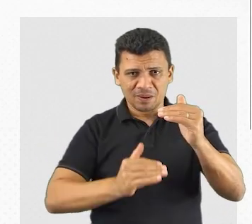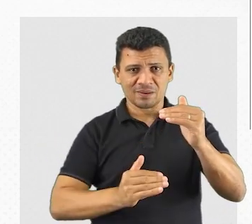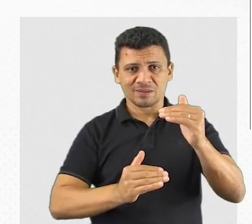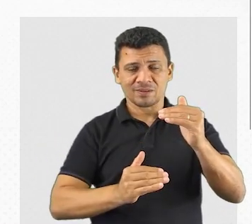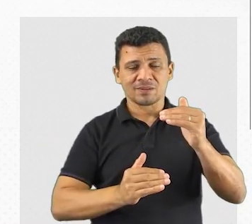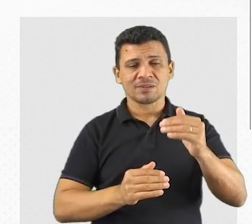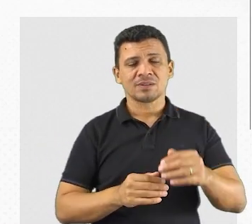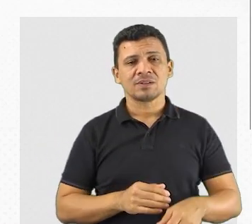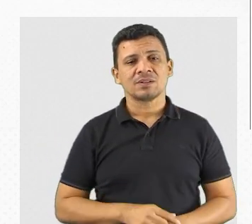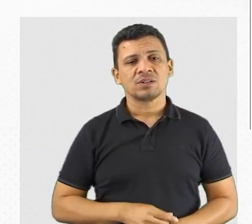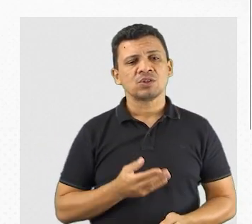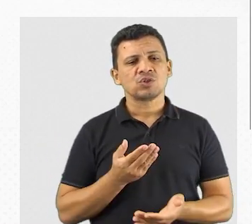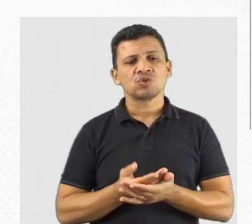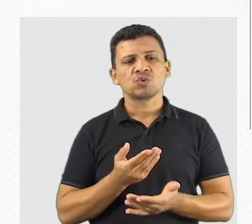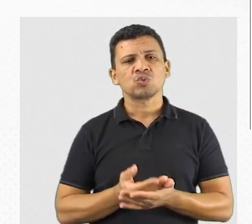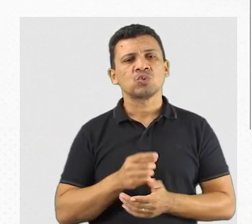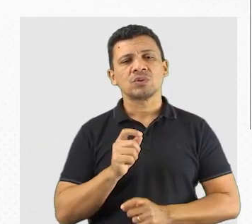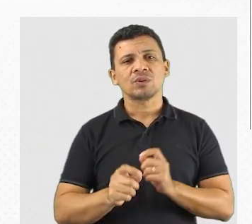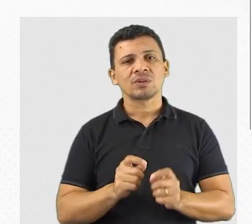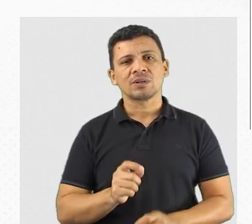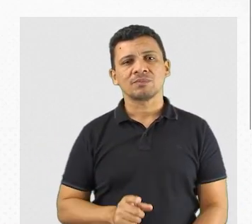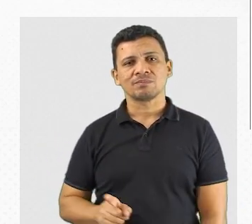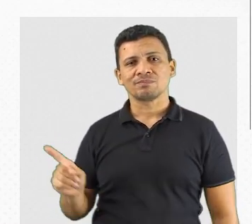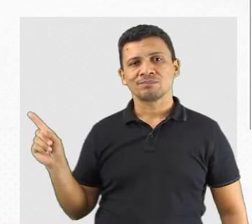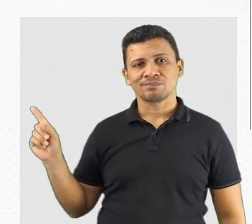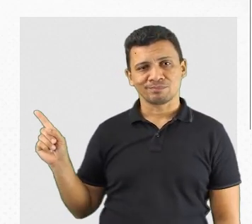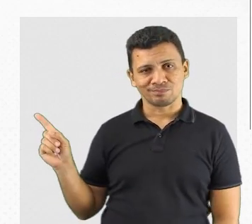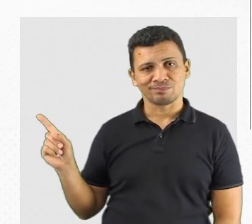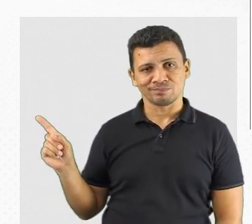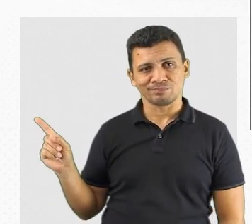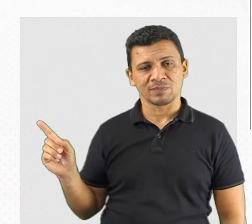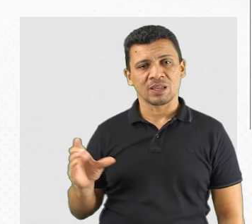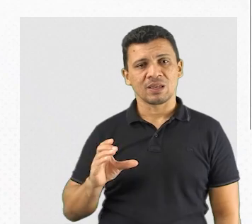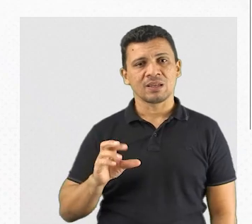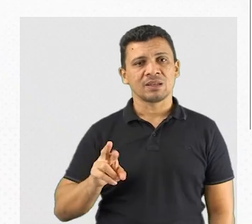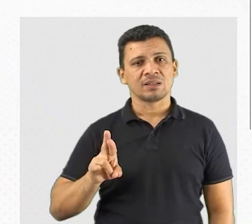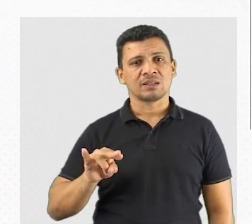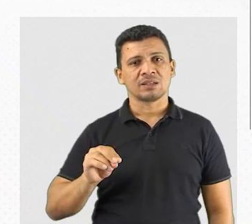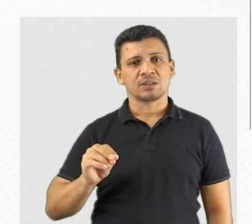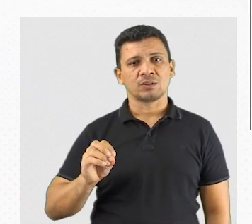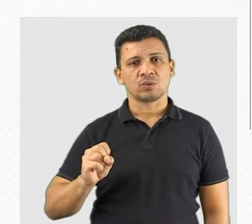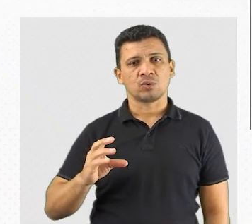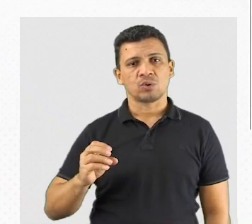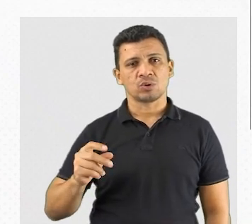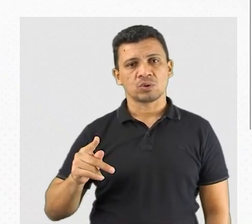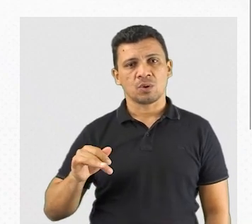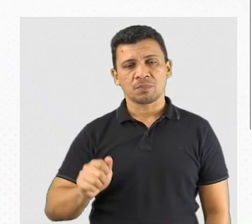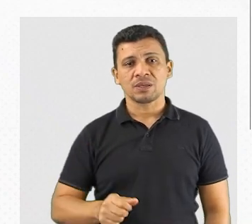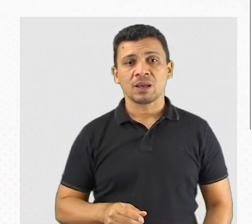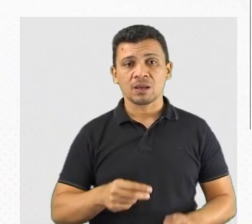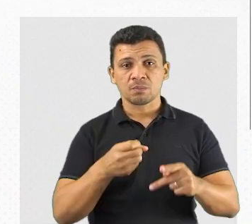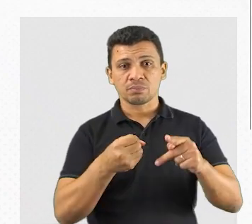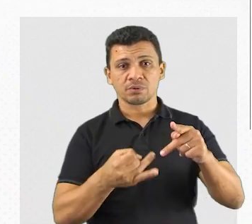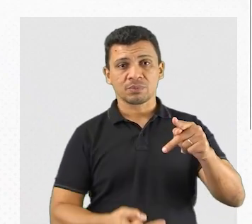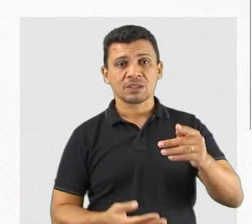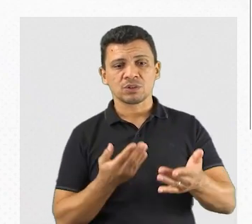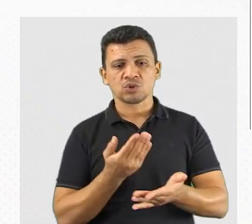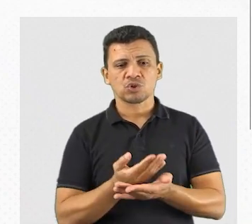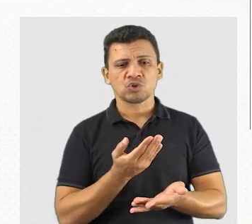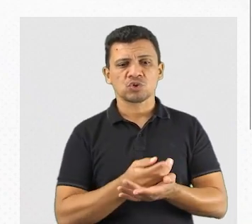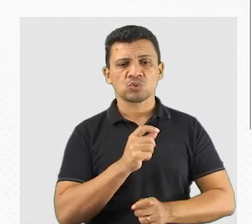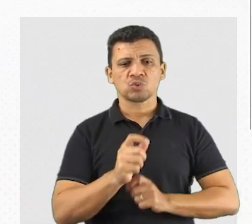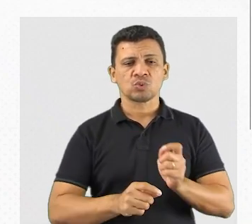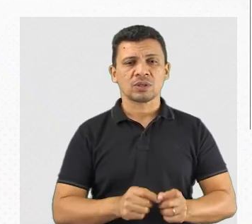de congelamento, quem estuda? Crioscopia. Posso, então, dizer que é uma propriedade que estuda o quê?